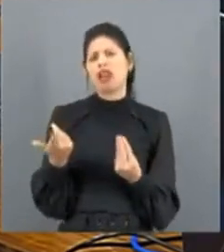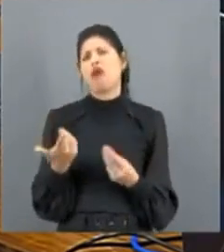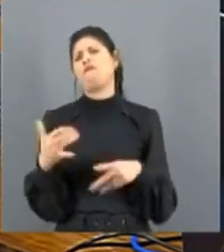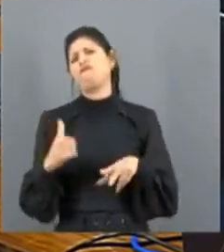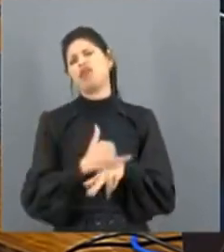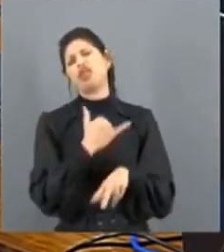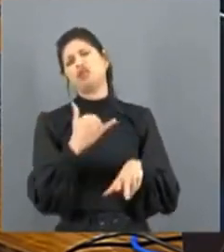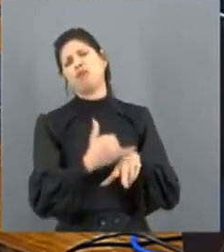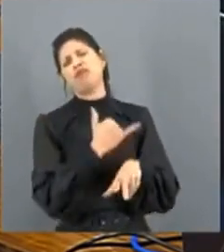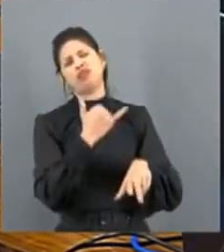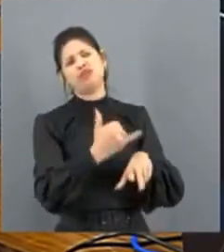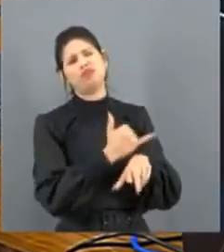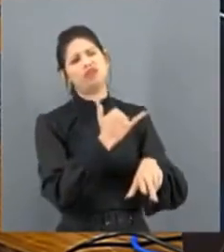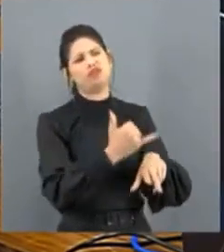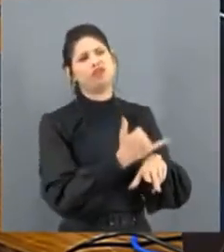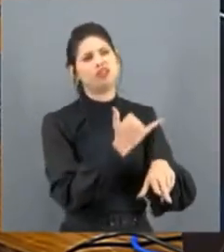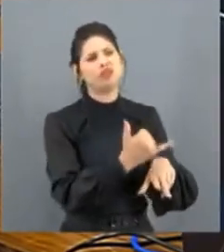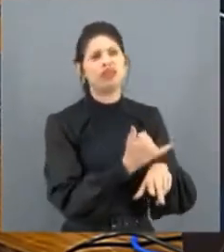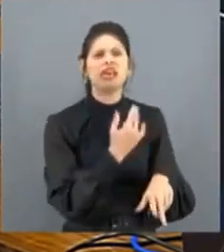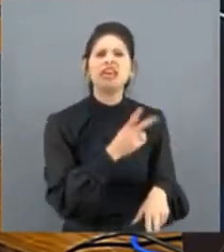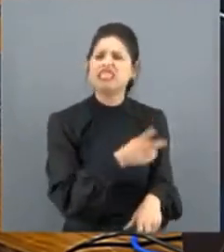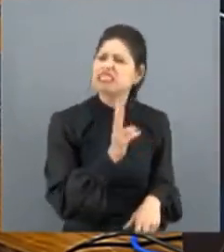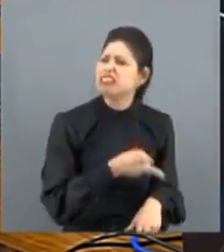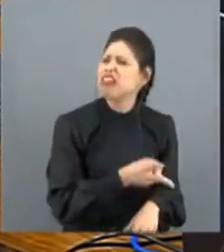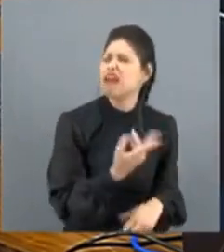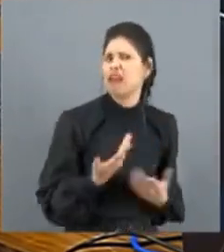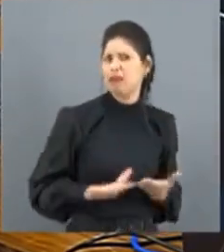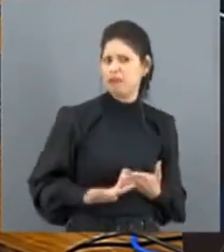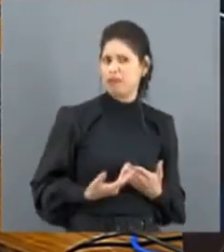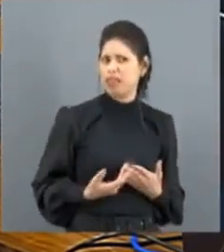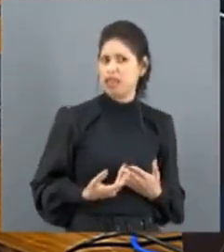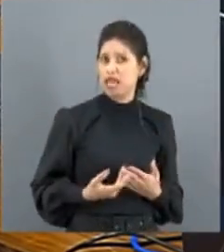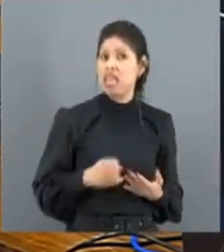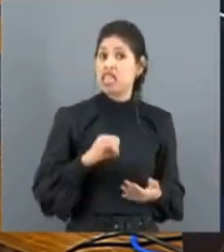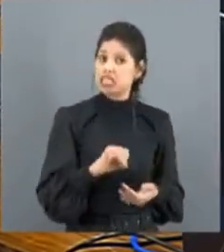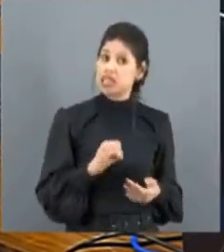revitimizando o Vinícius. Ao invés de colocar o menino lá em cima, ele